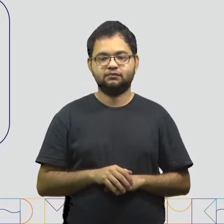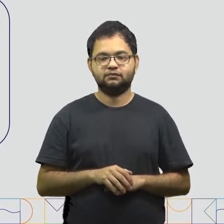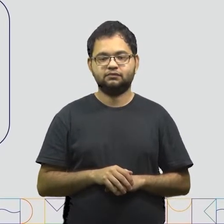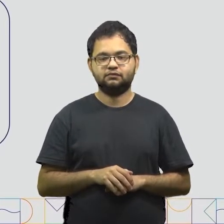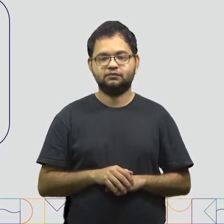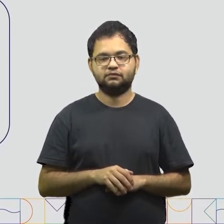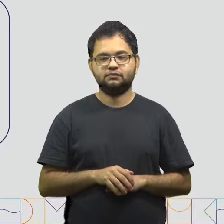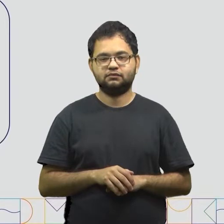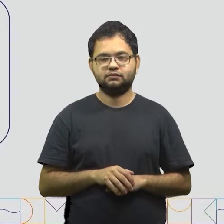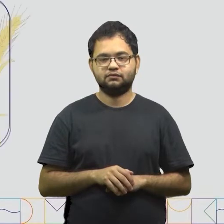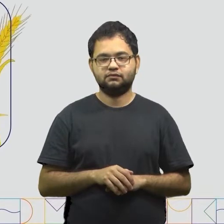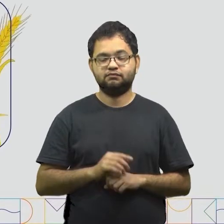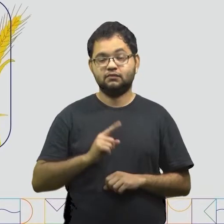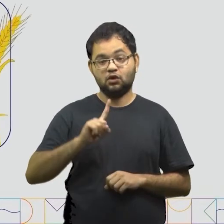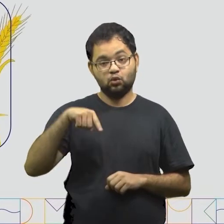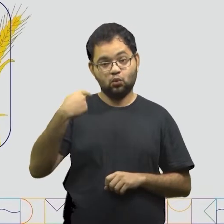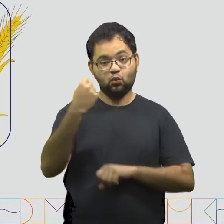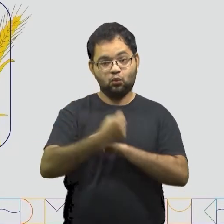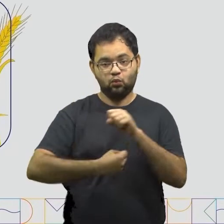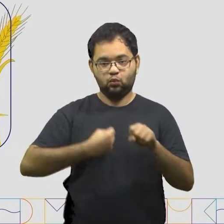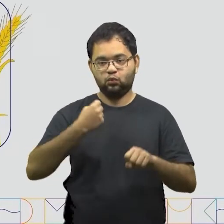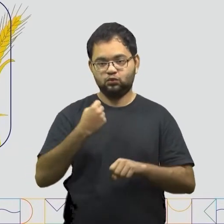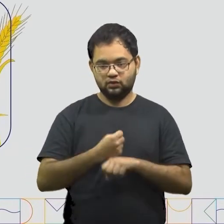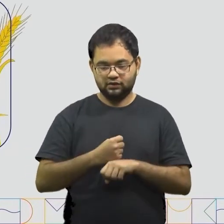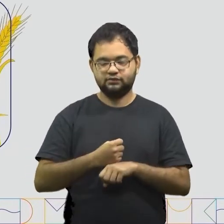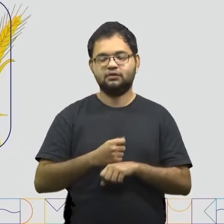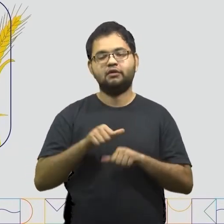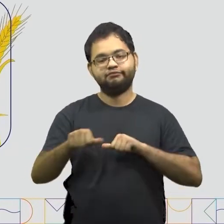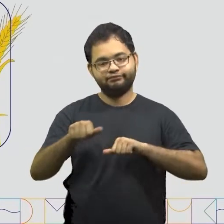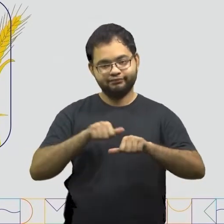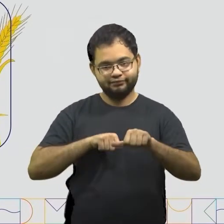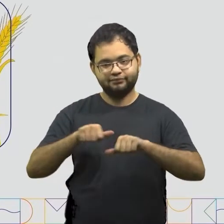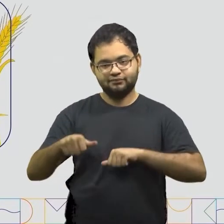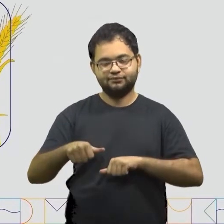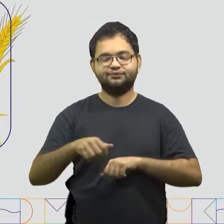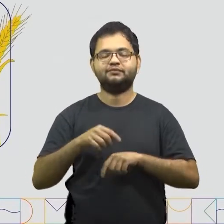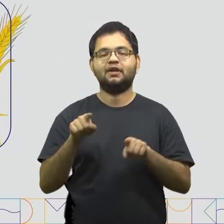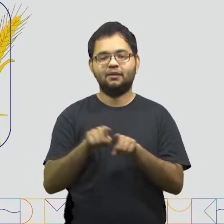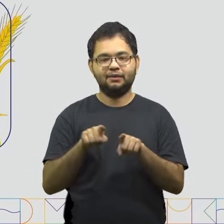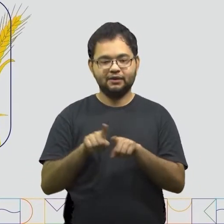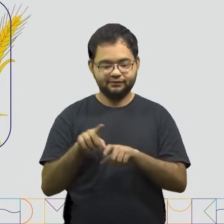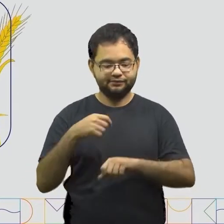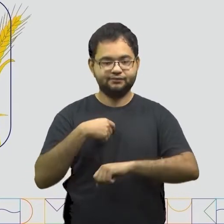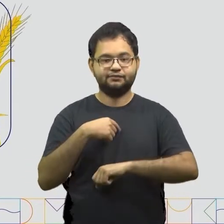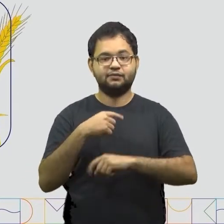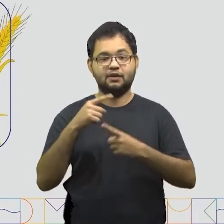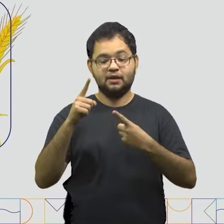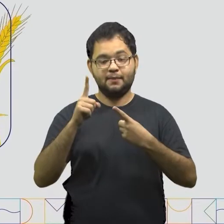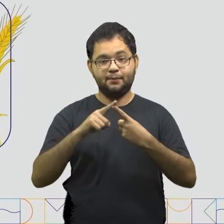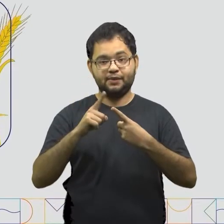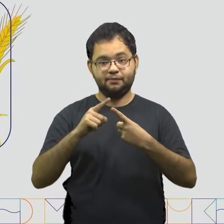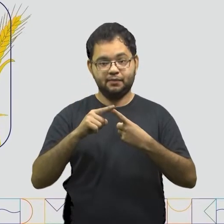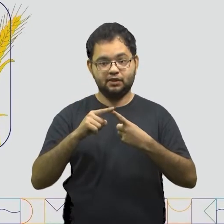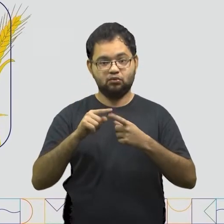milho estaria em repouso e no ano seguinte seguir esse mesmo ritmo de revezamento o campo em que já